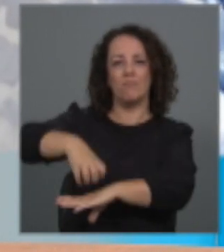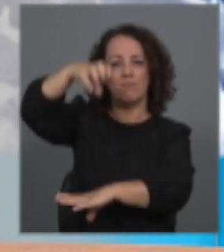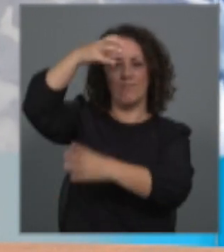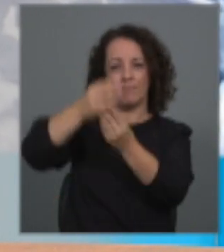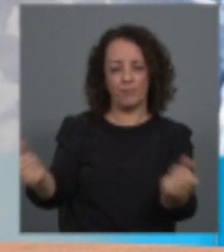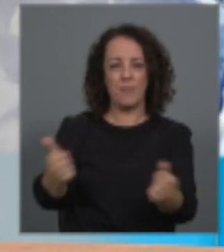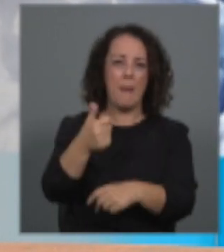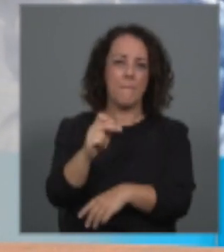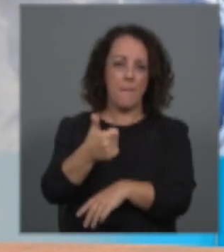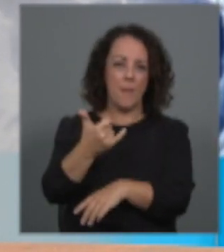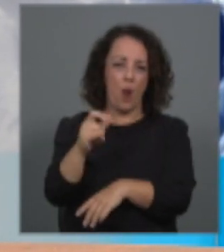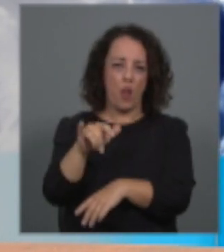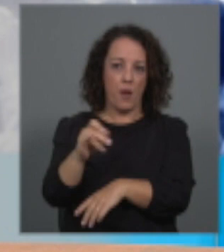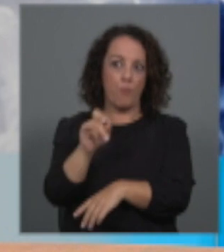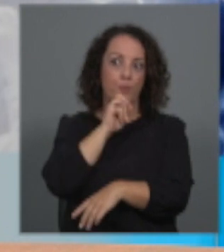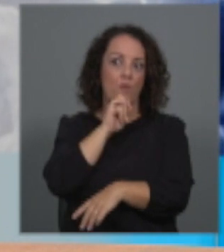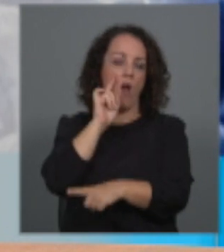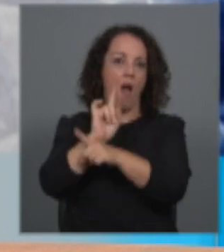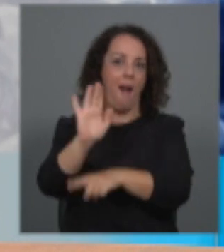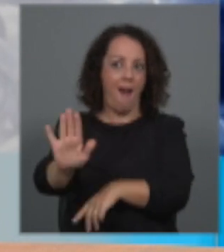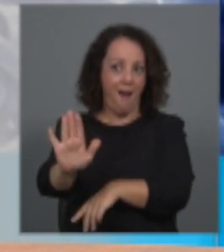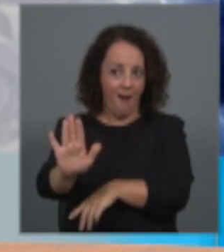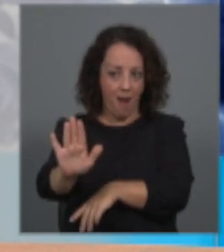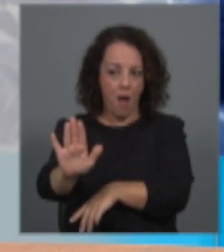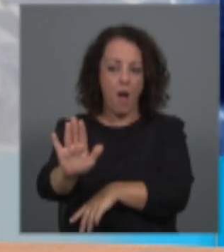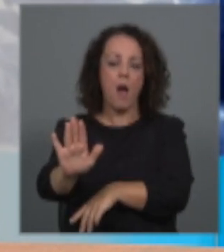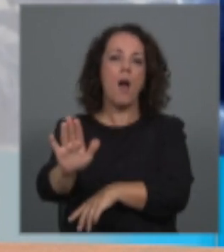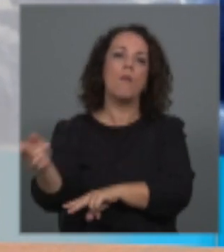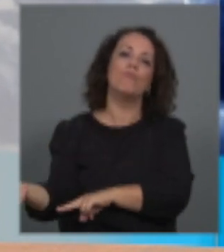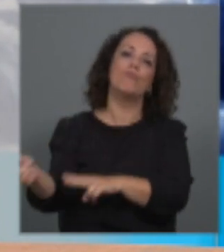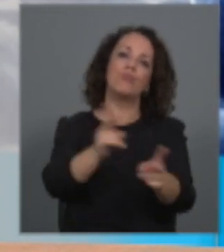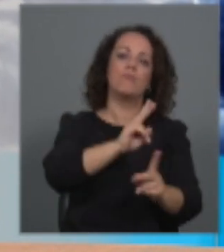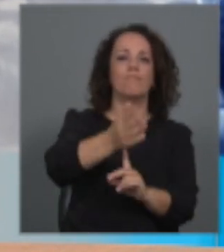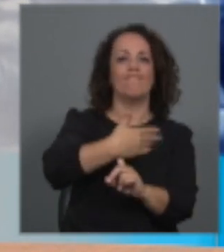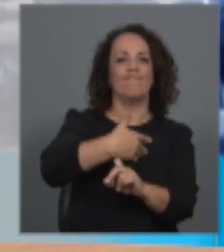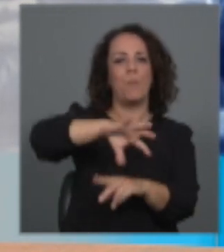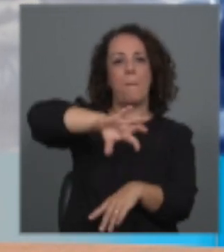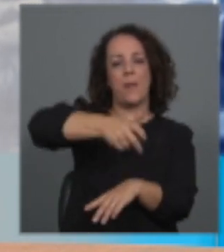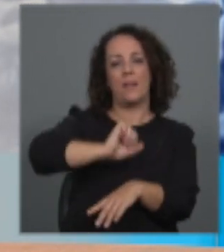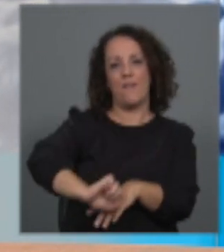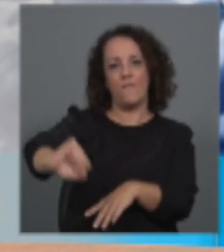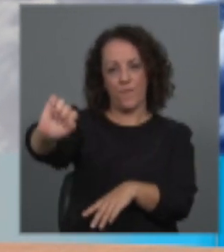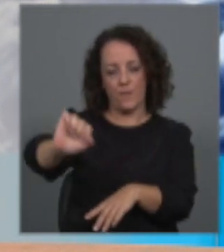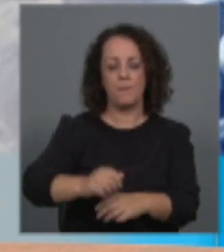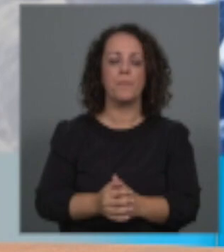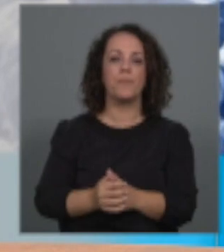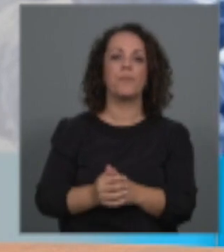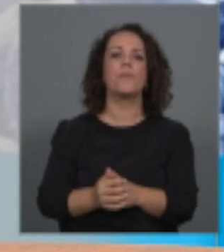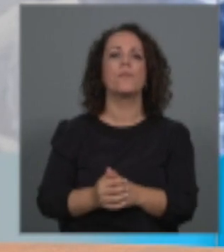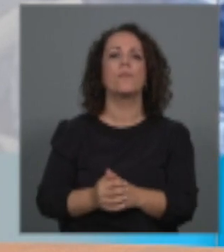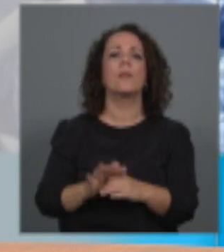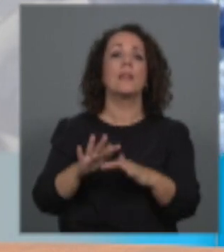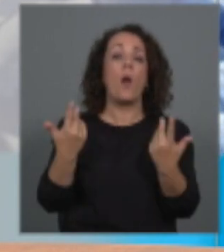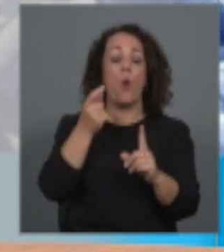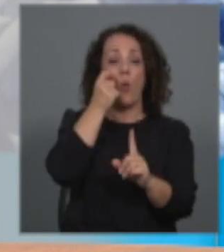ainda estaria, para a terra, para a pátria, para Jerusalém. E então o